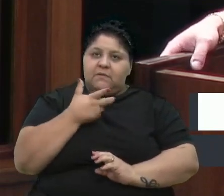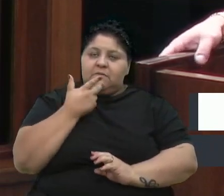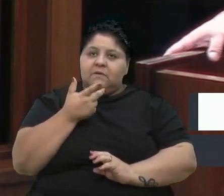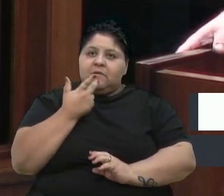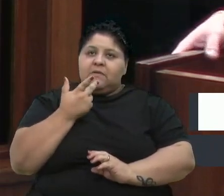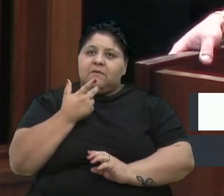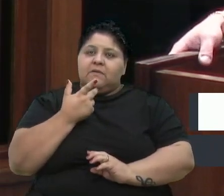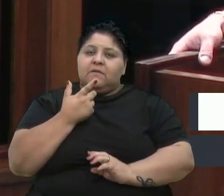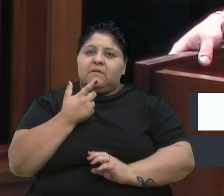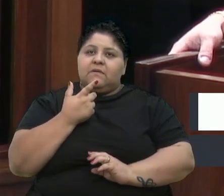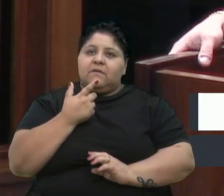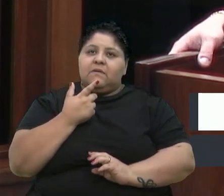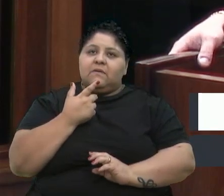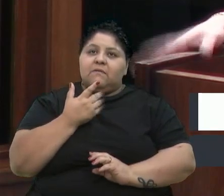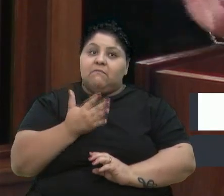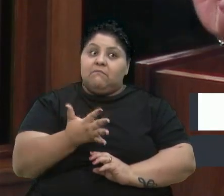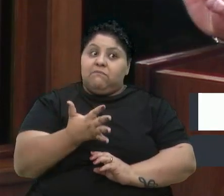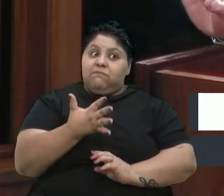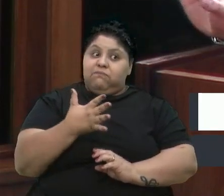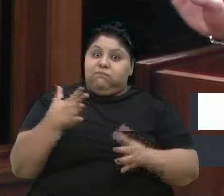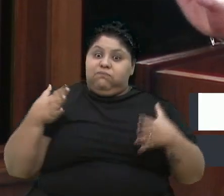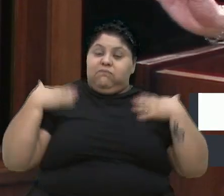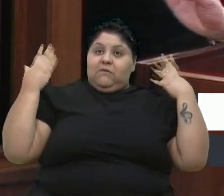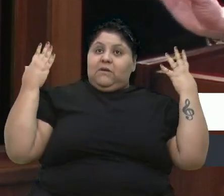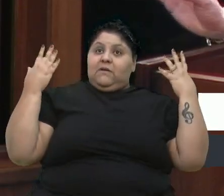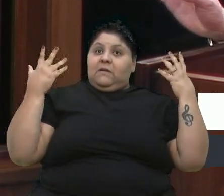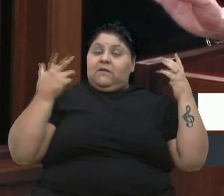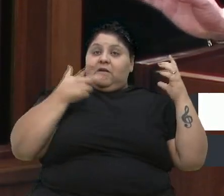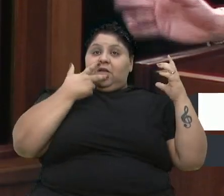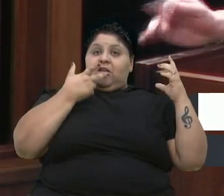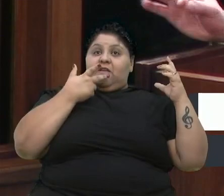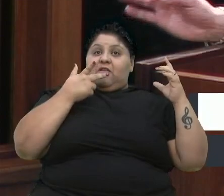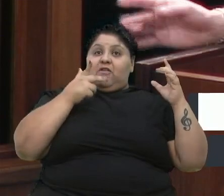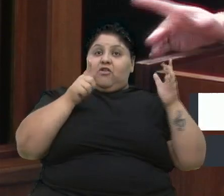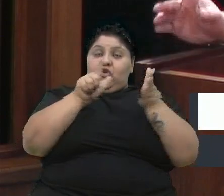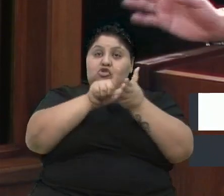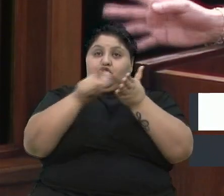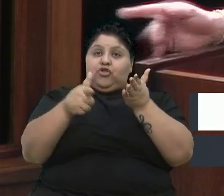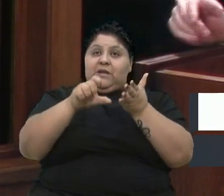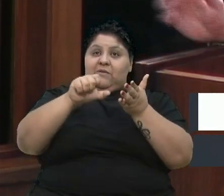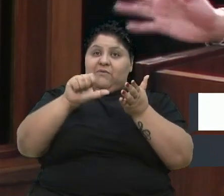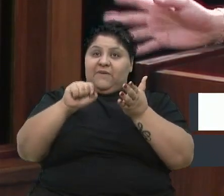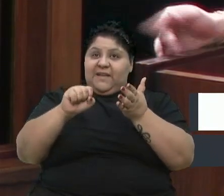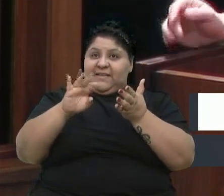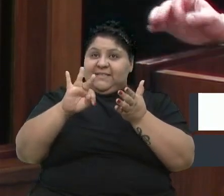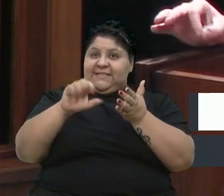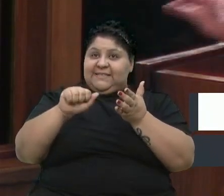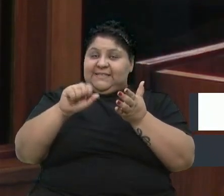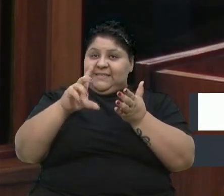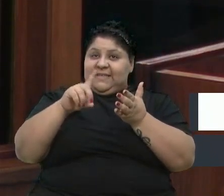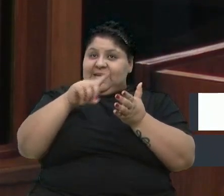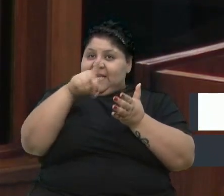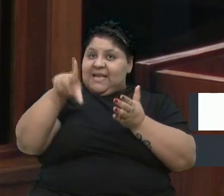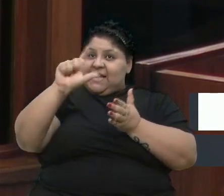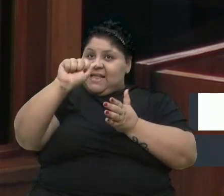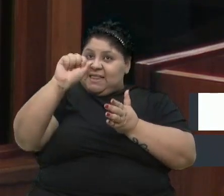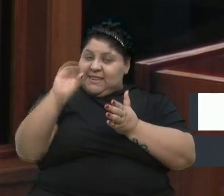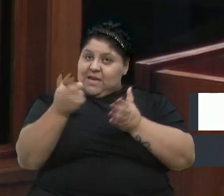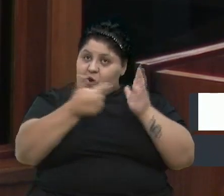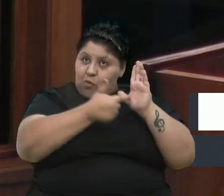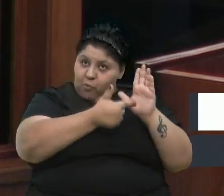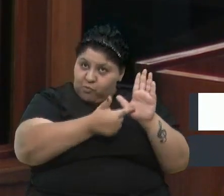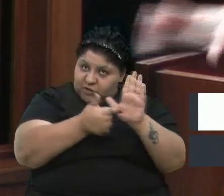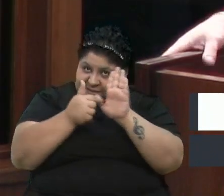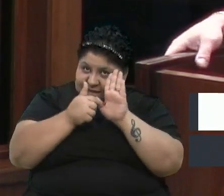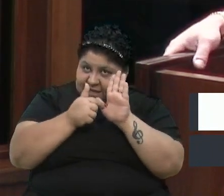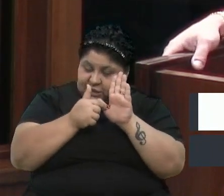Scalco. Olha, pasmem, saiu no Estadão, tá? Isso aí não é coisa da minha cabeça, não é... Está publicado, saiu no